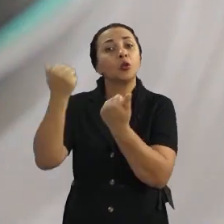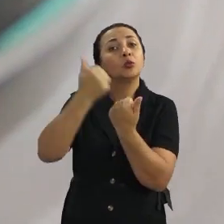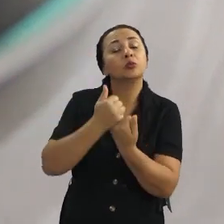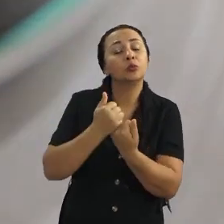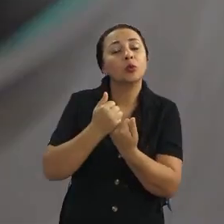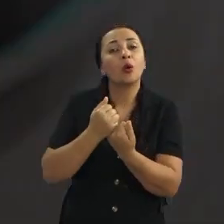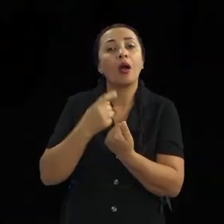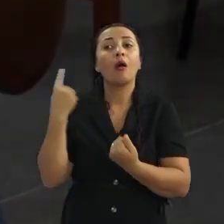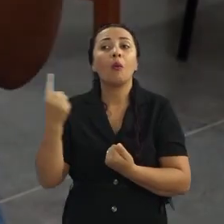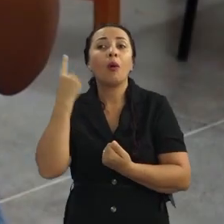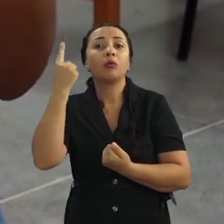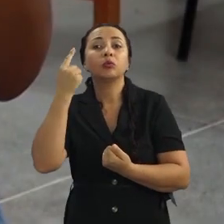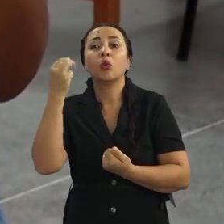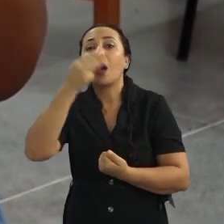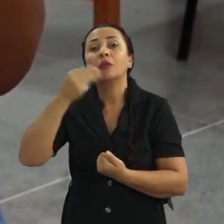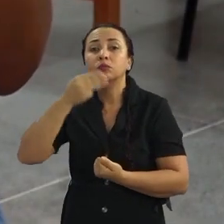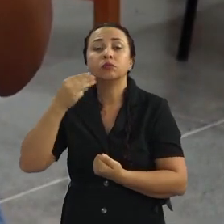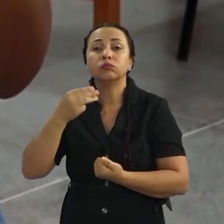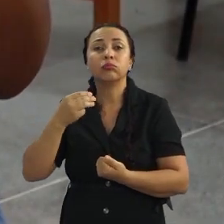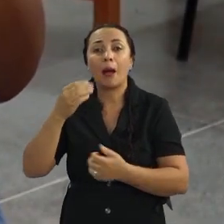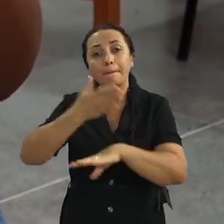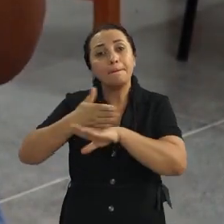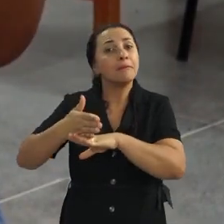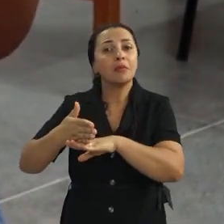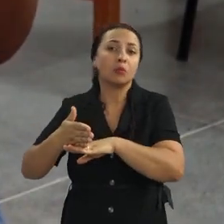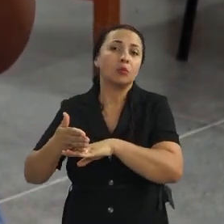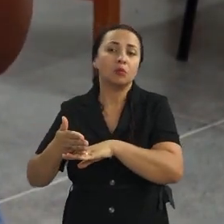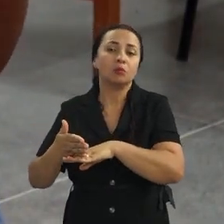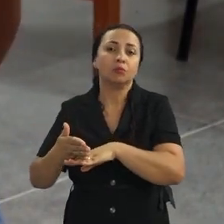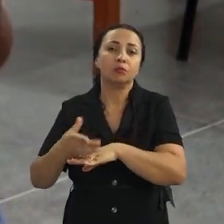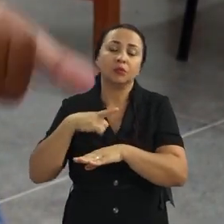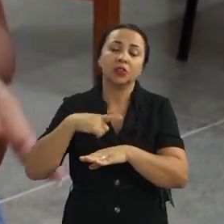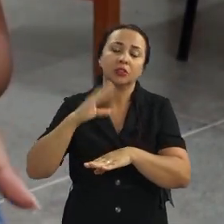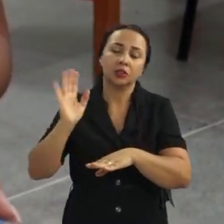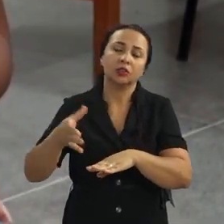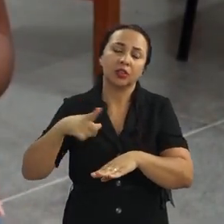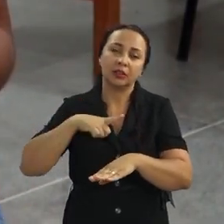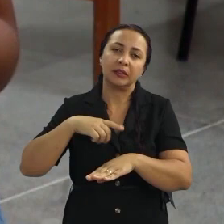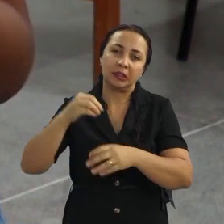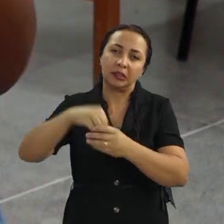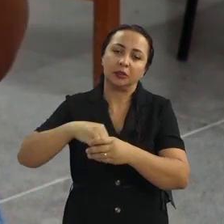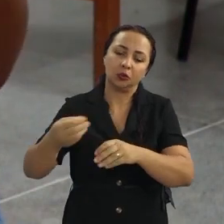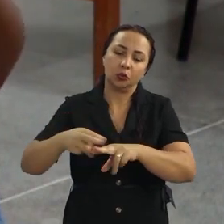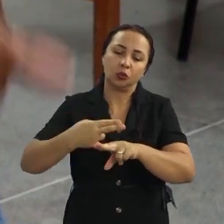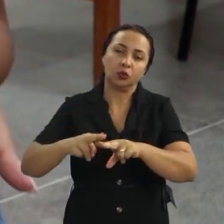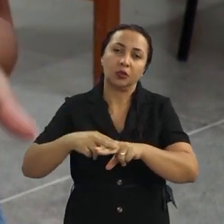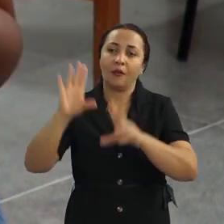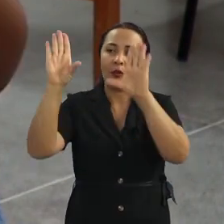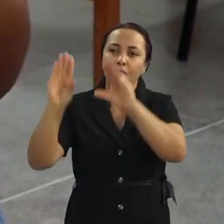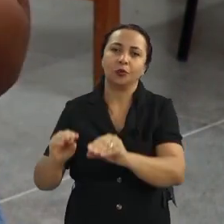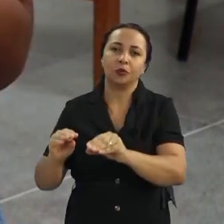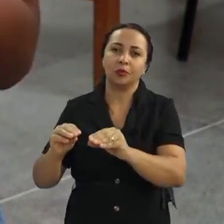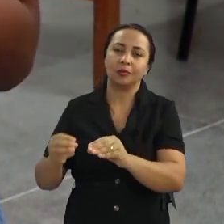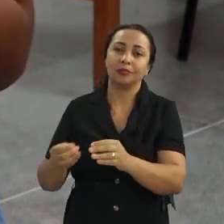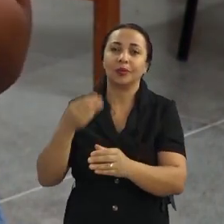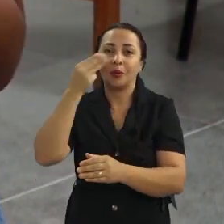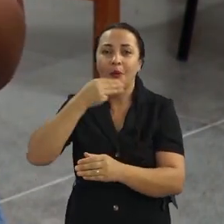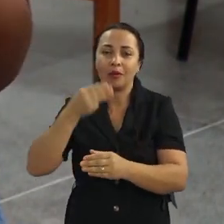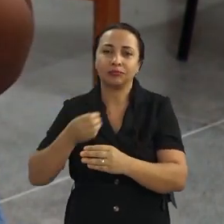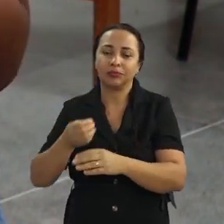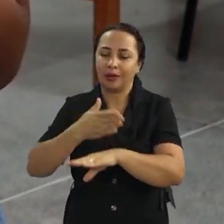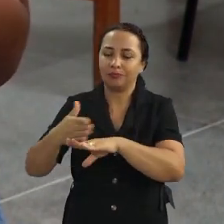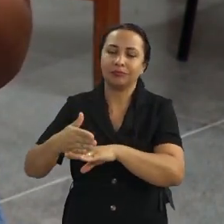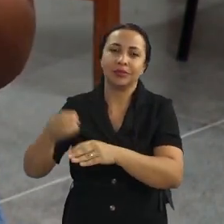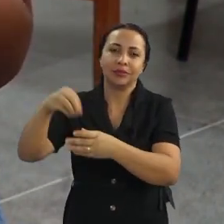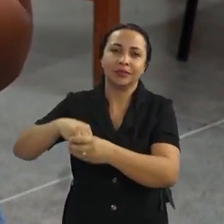substituiria o alto o alto quantidade de açúcar que é adicionado no chocolate então reduziria o açúcar colocado e